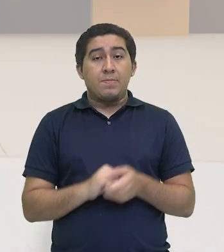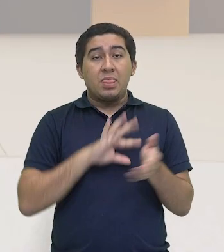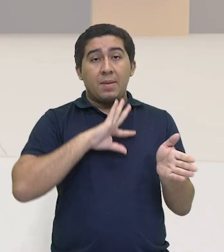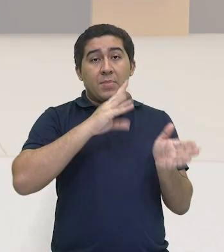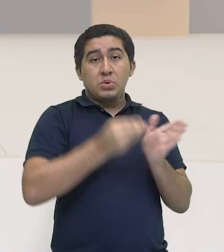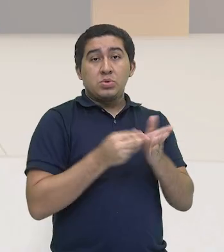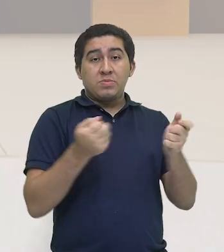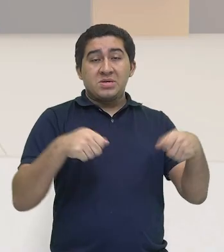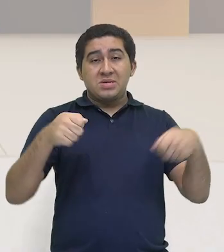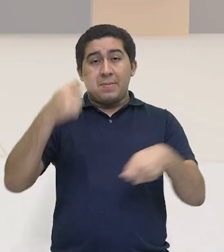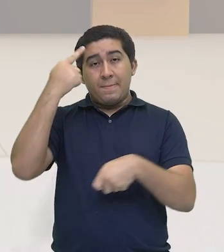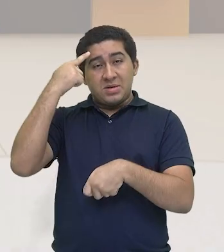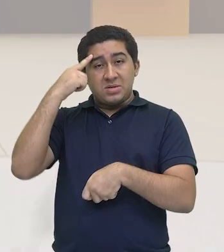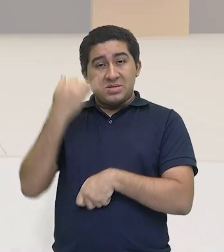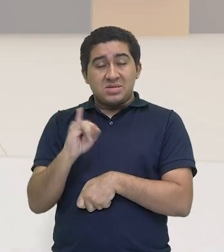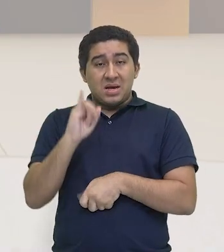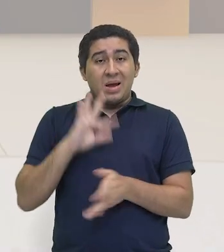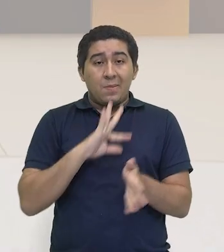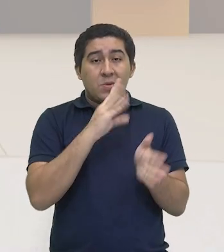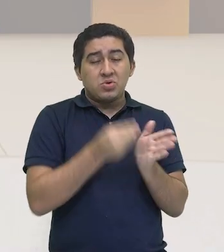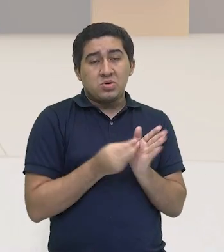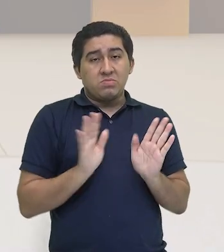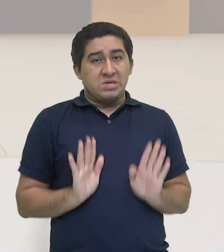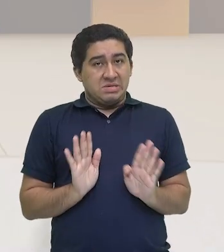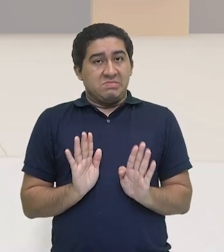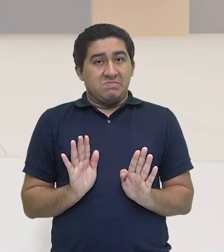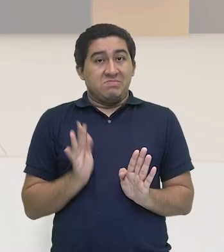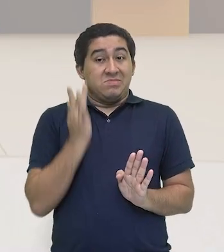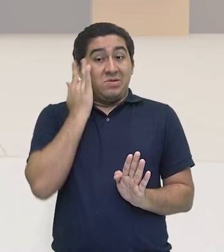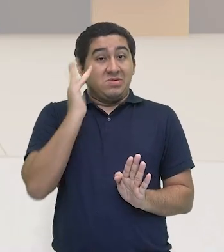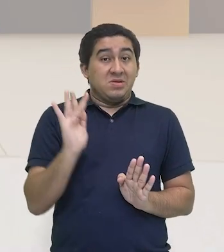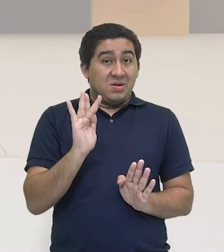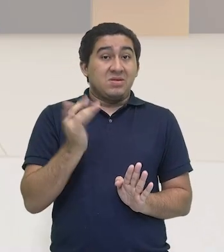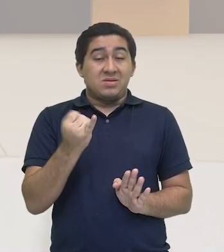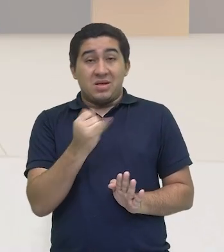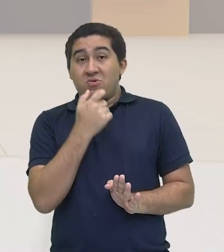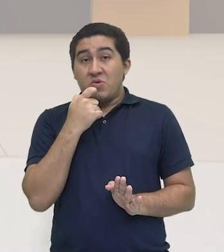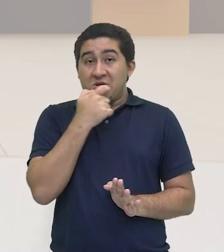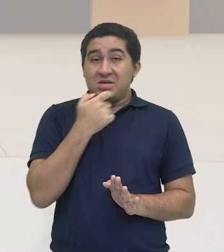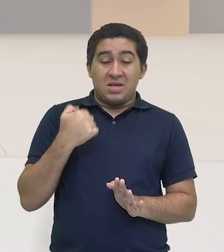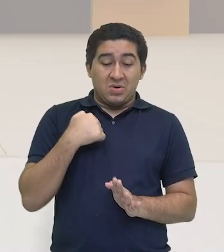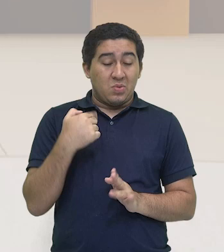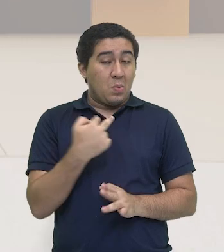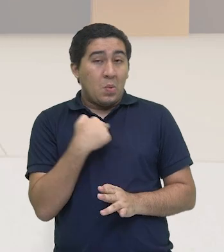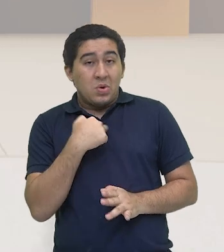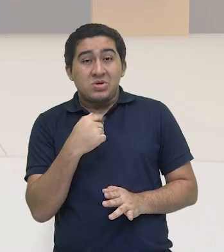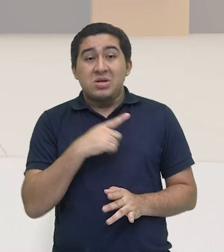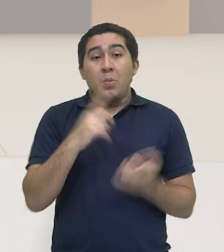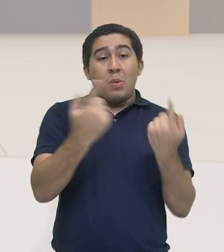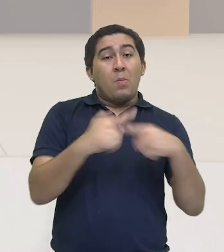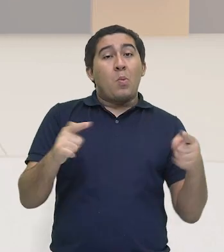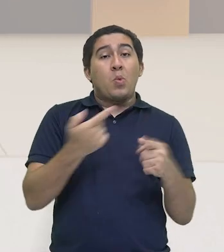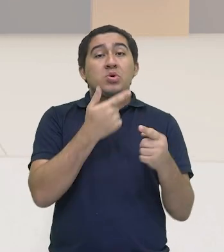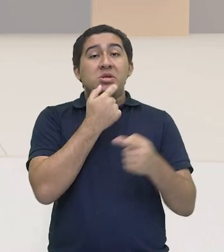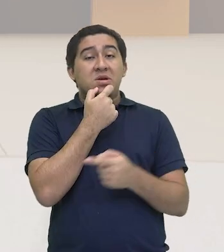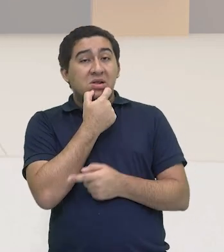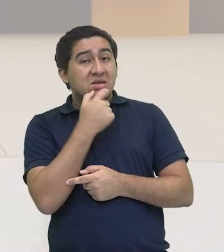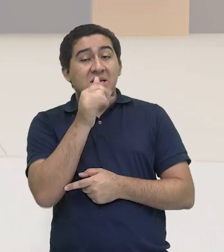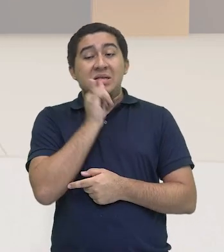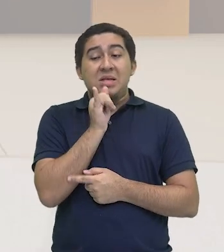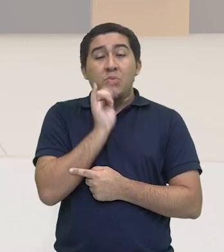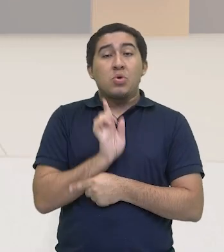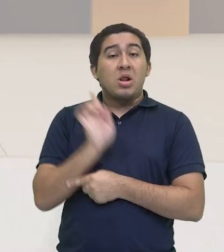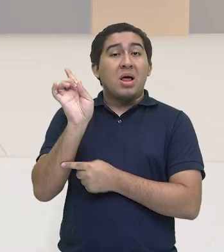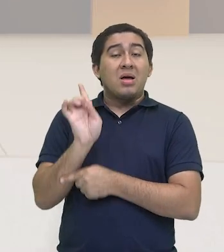gente tem que pensar se a Amazônia, não sei, com todo respeito ao inglês, professora, eu não posso trazer uma música em inglês que seja, sei lá, dos